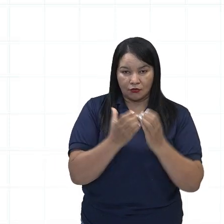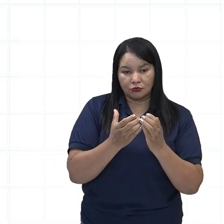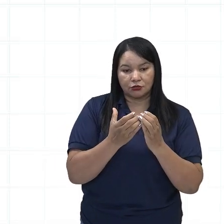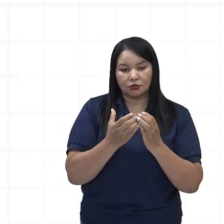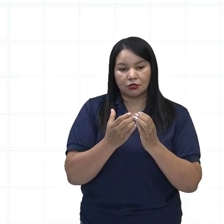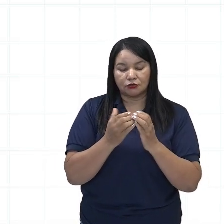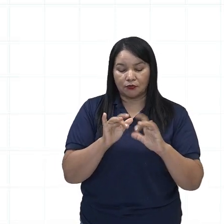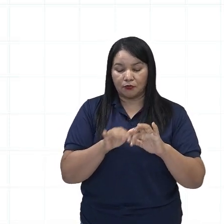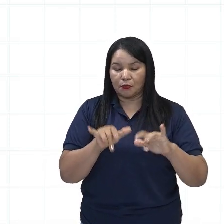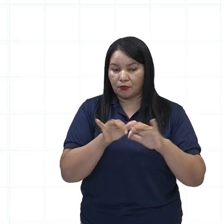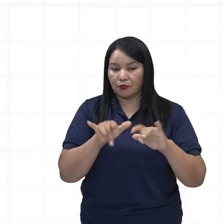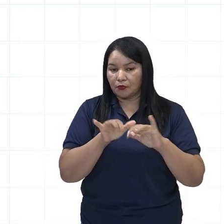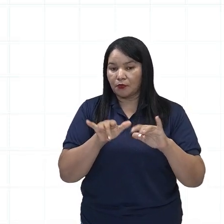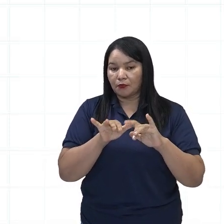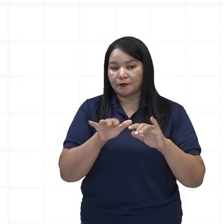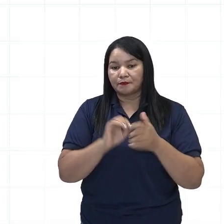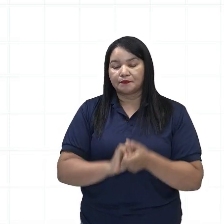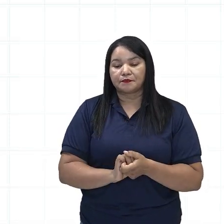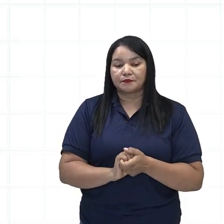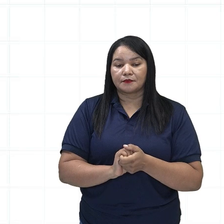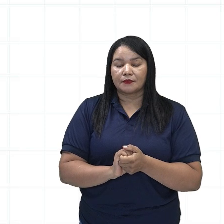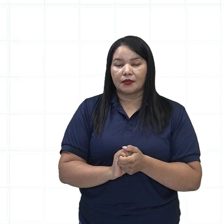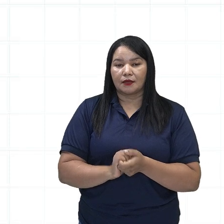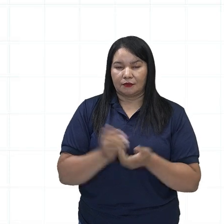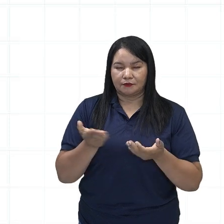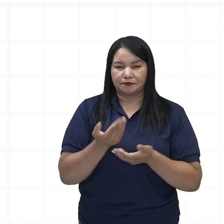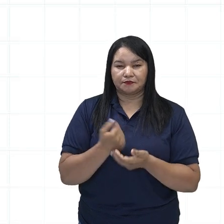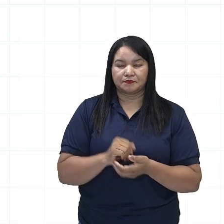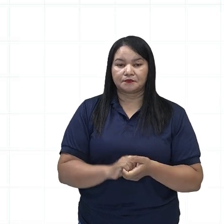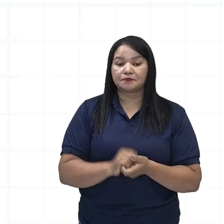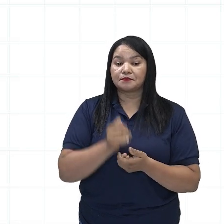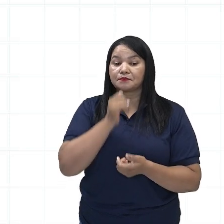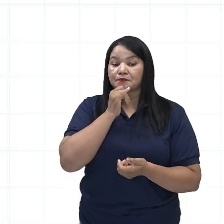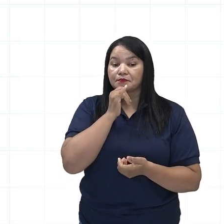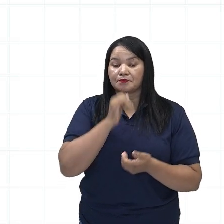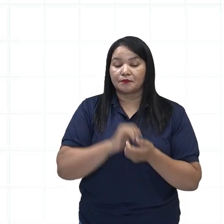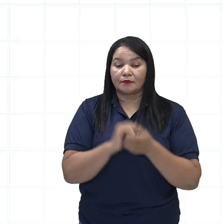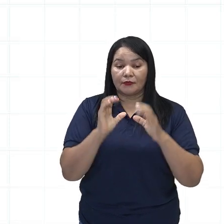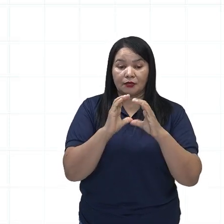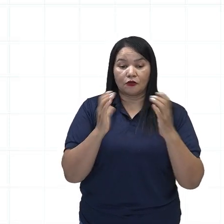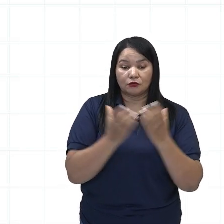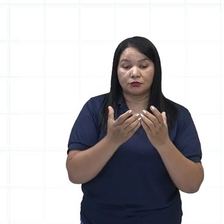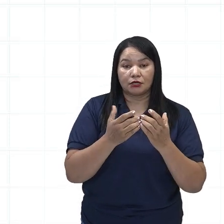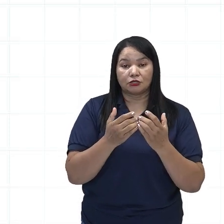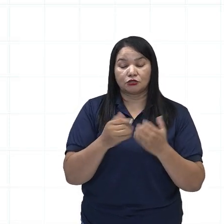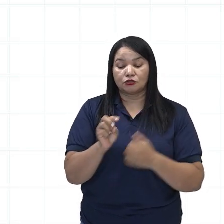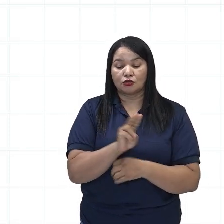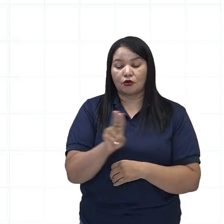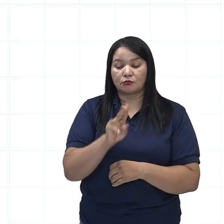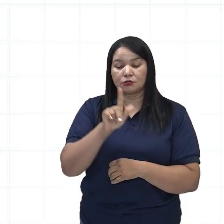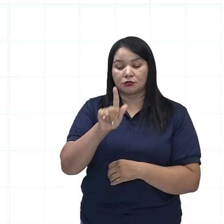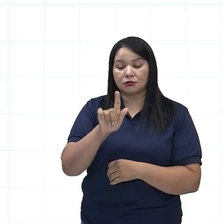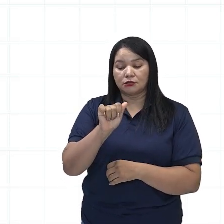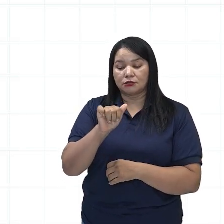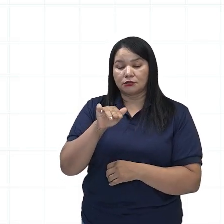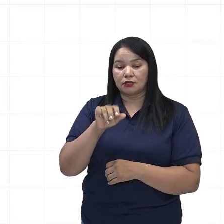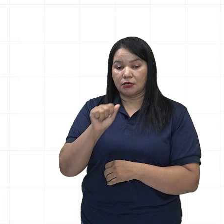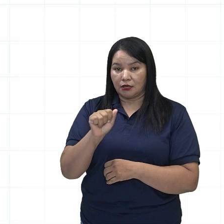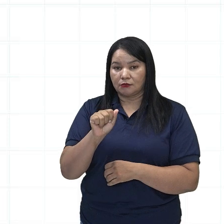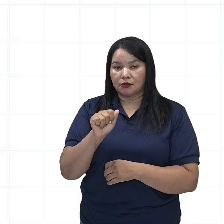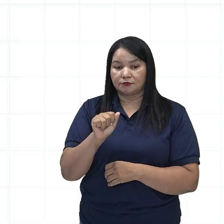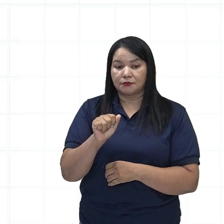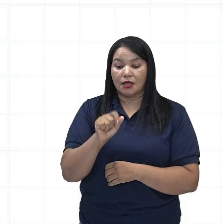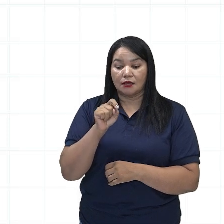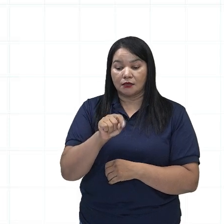dar no mesmo. Vamos usar aqui um exemplo da comunidade Gama. Clique em somente Gama e